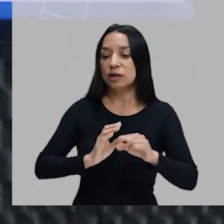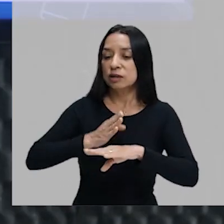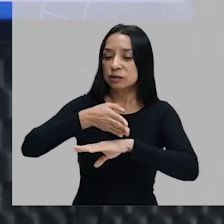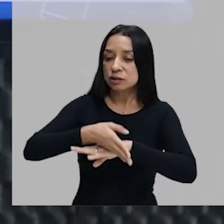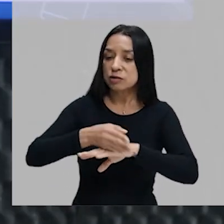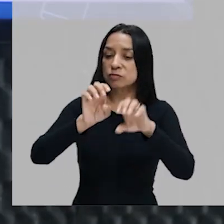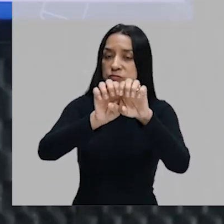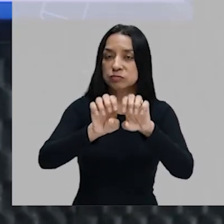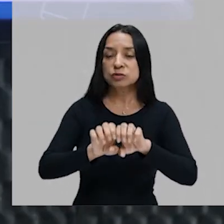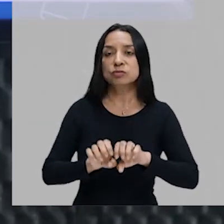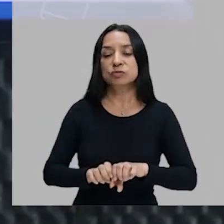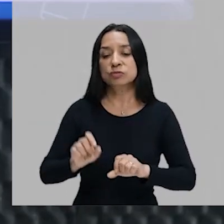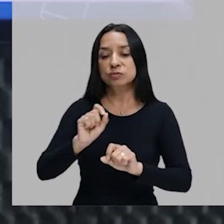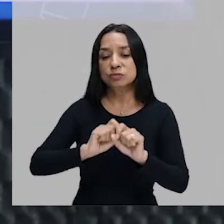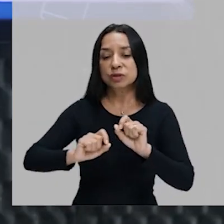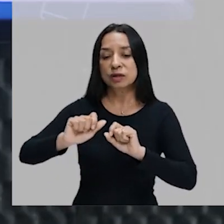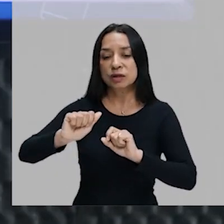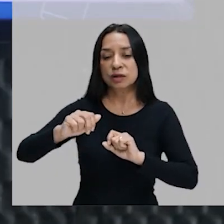uma estrutura